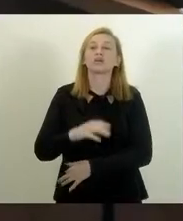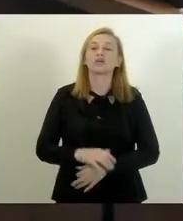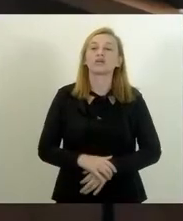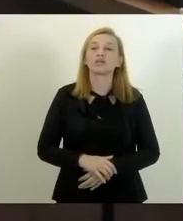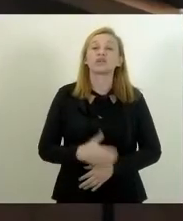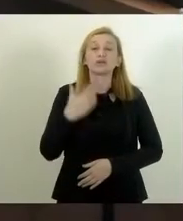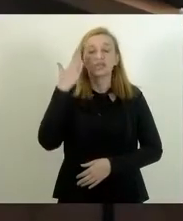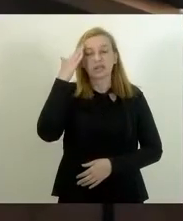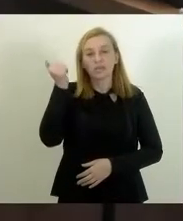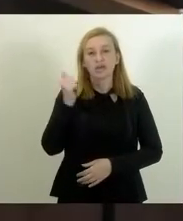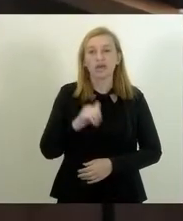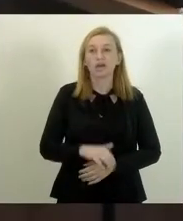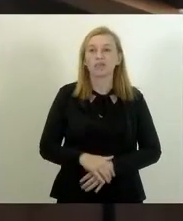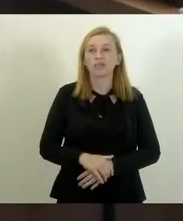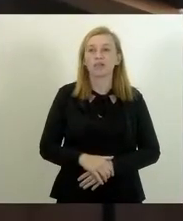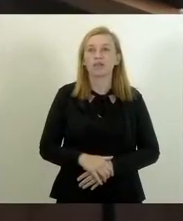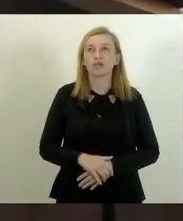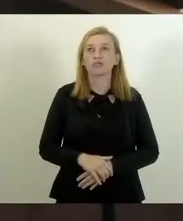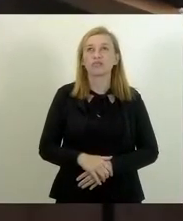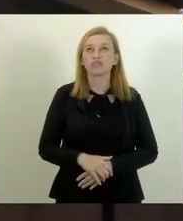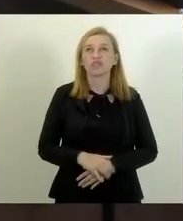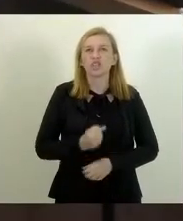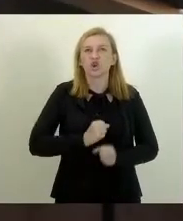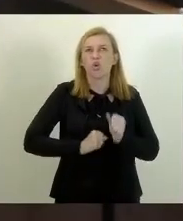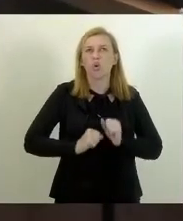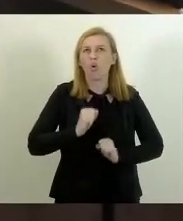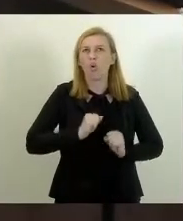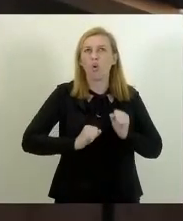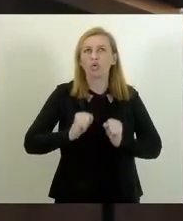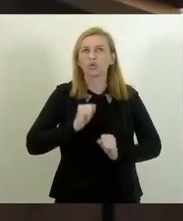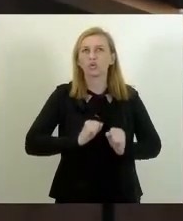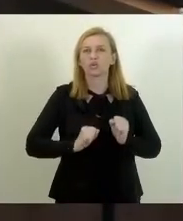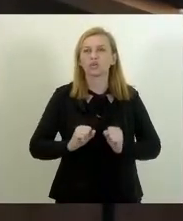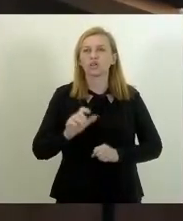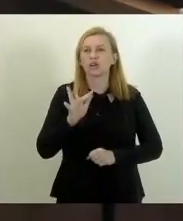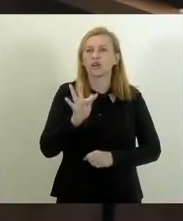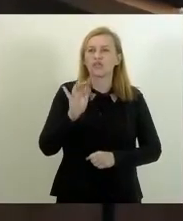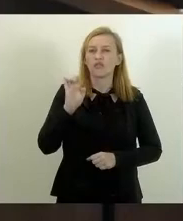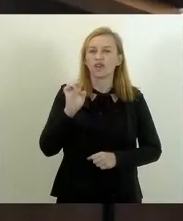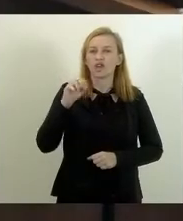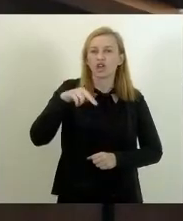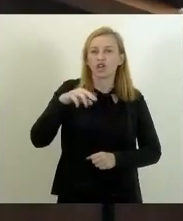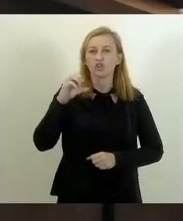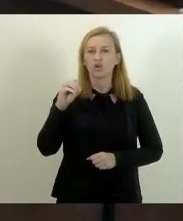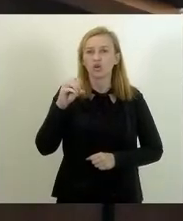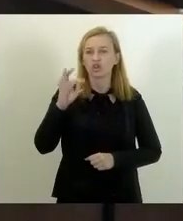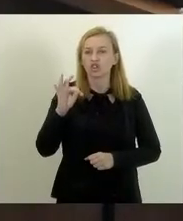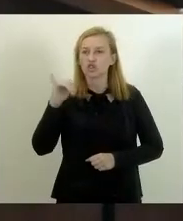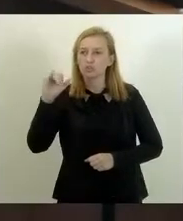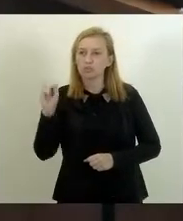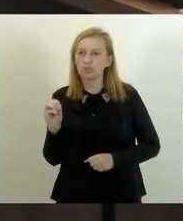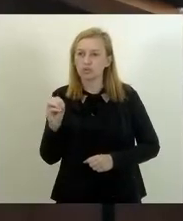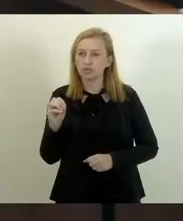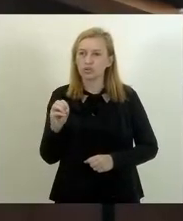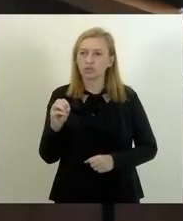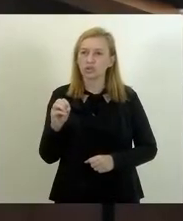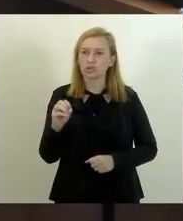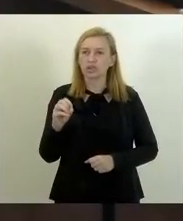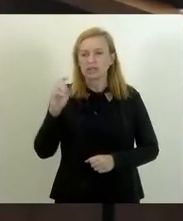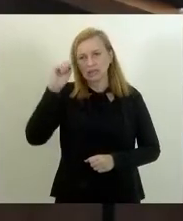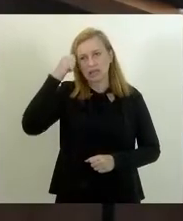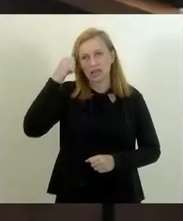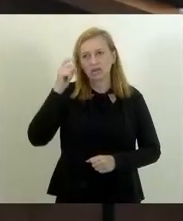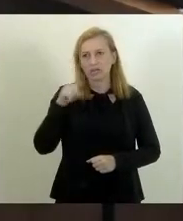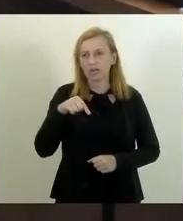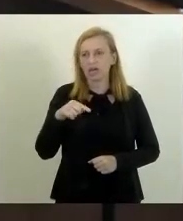dos saberes, essa ódio, né, aos fenótipos racialmente negros colocados como numa